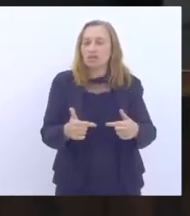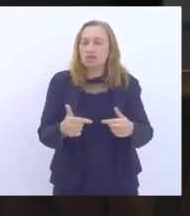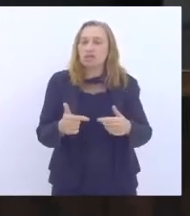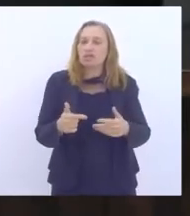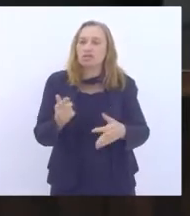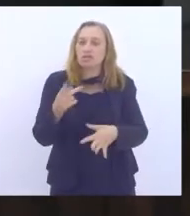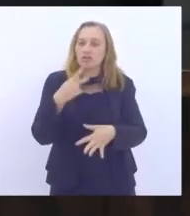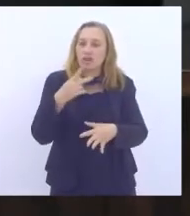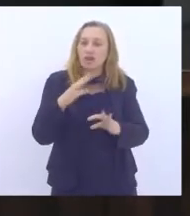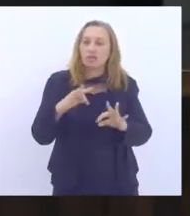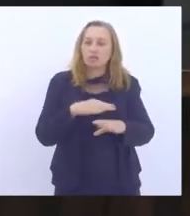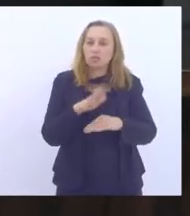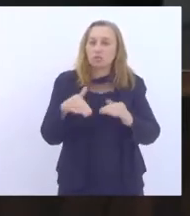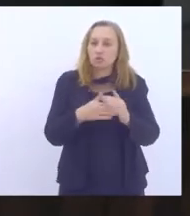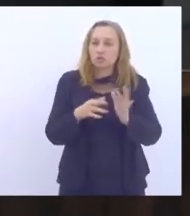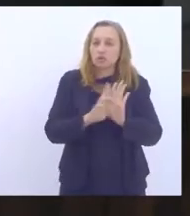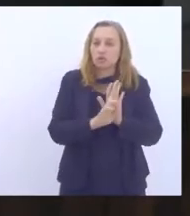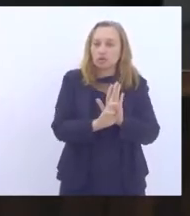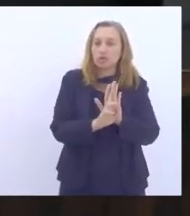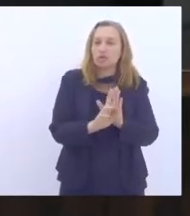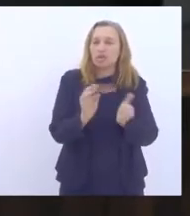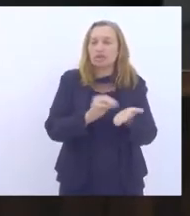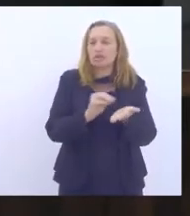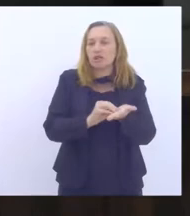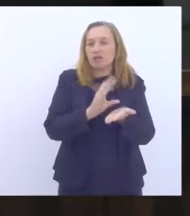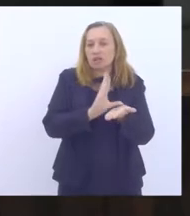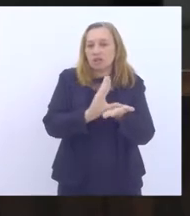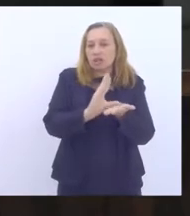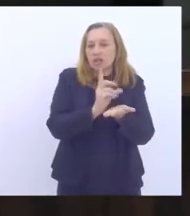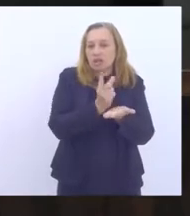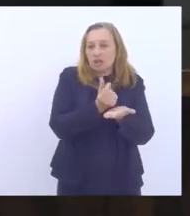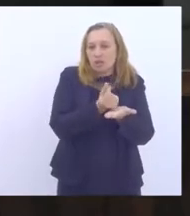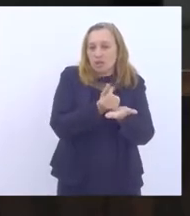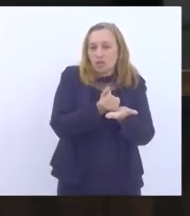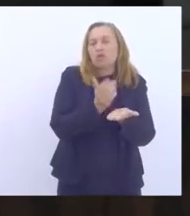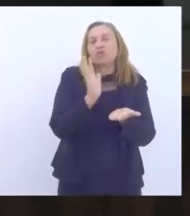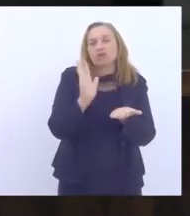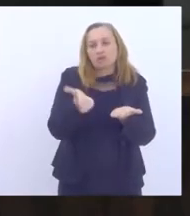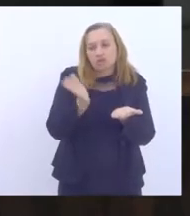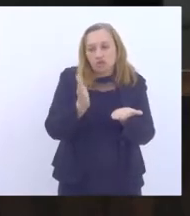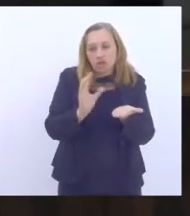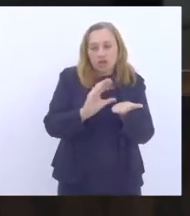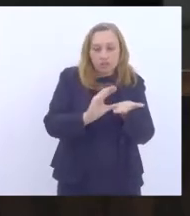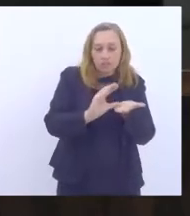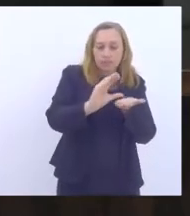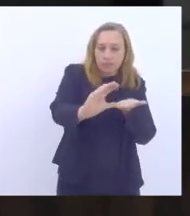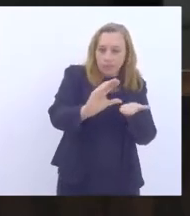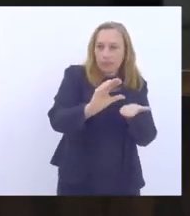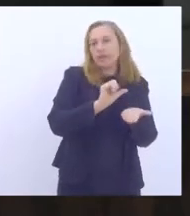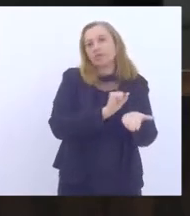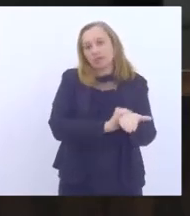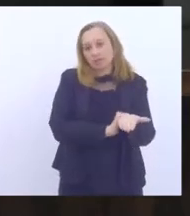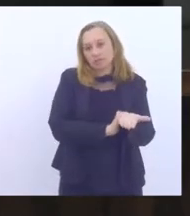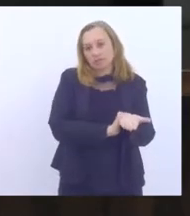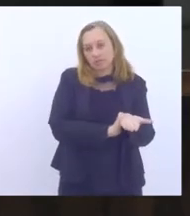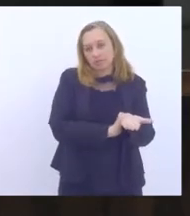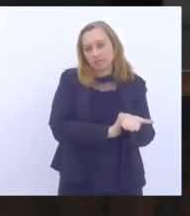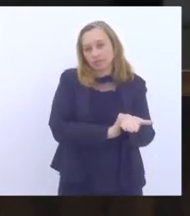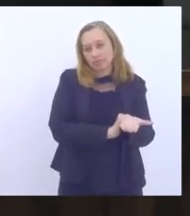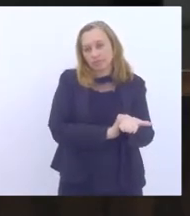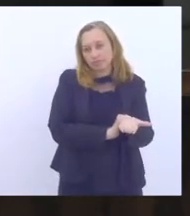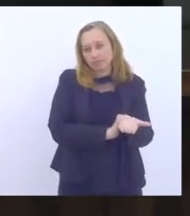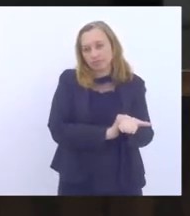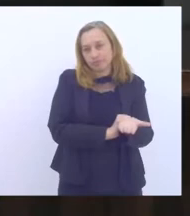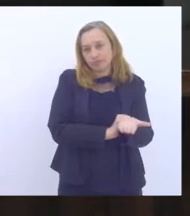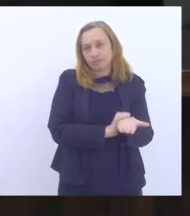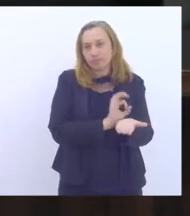foi levantada todos os representantes ela falta de recursos que nós já destinamos uma um